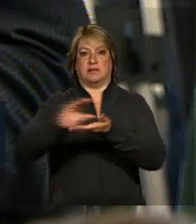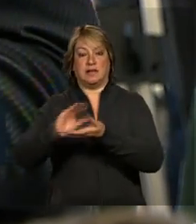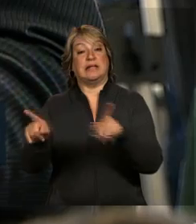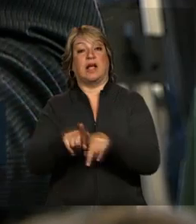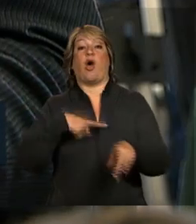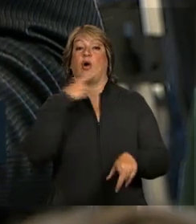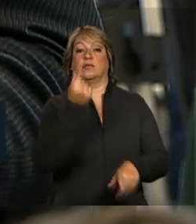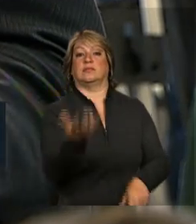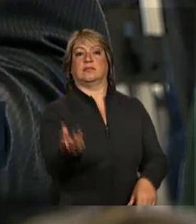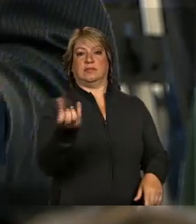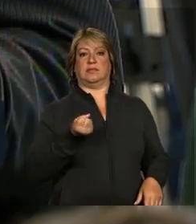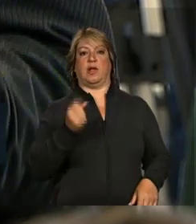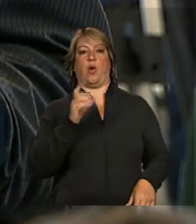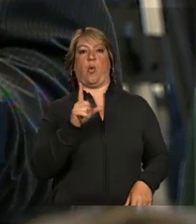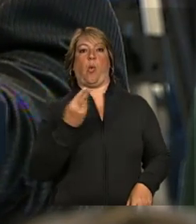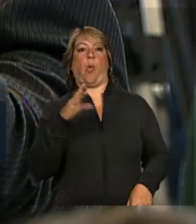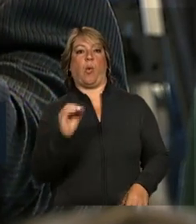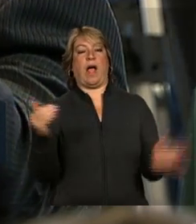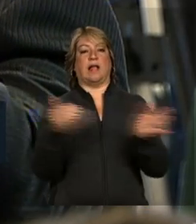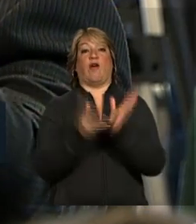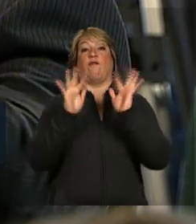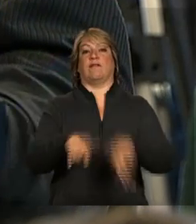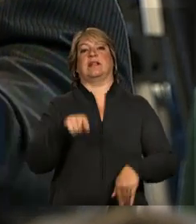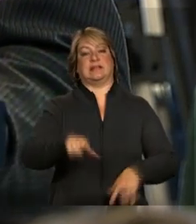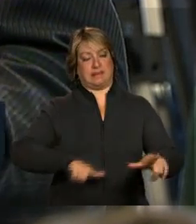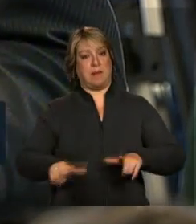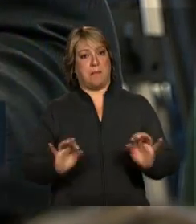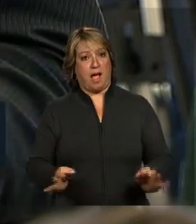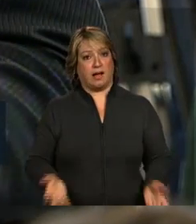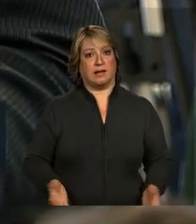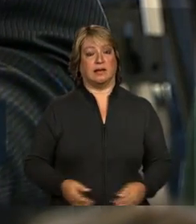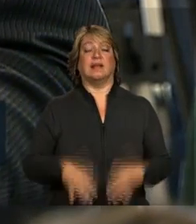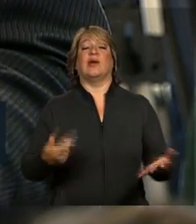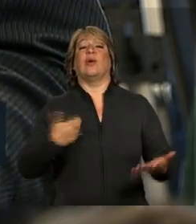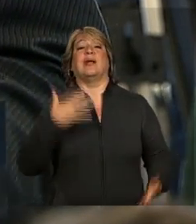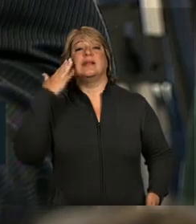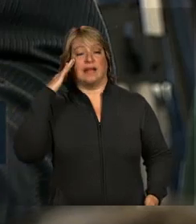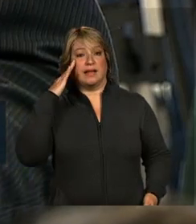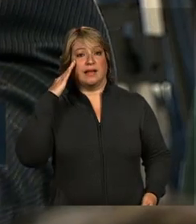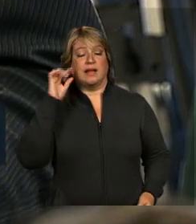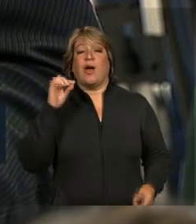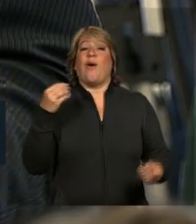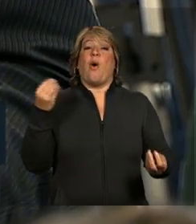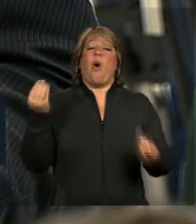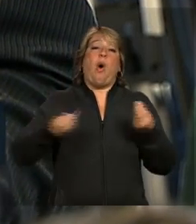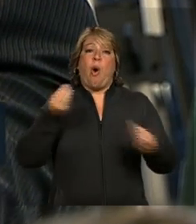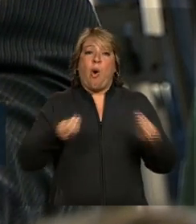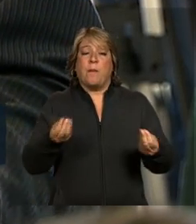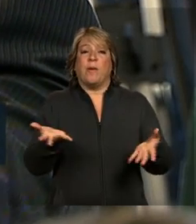retorno eh até o fim da concessão e então eu queria entender De que modo que